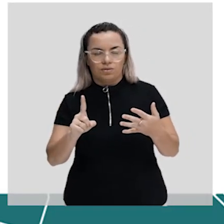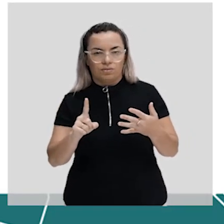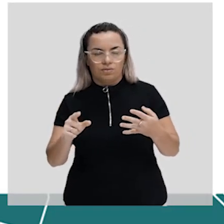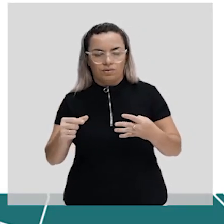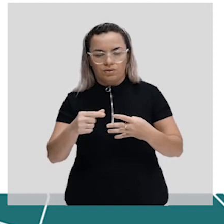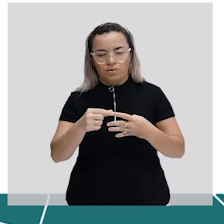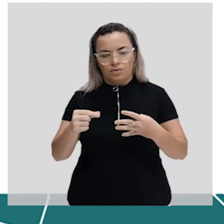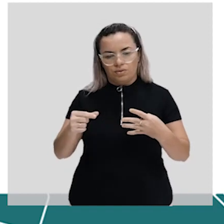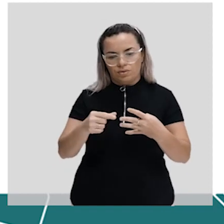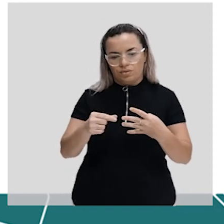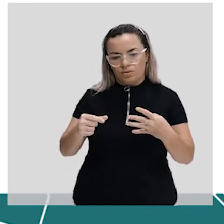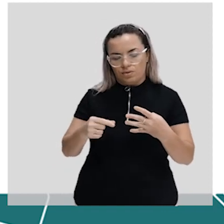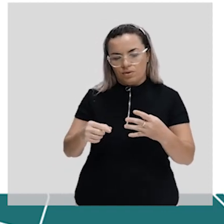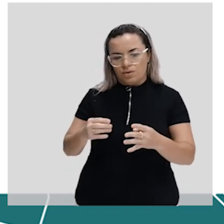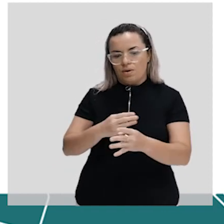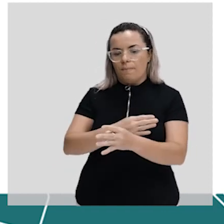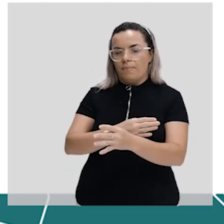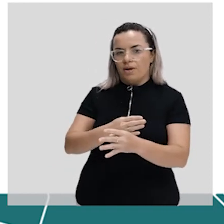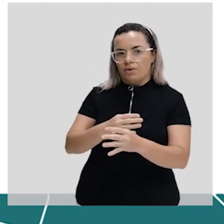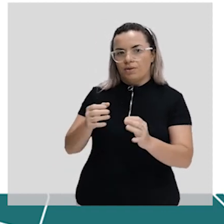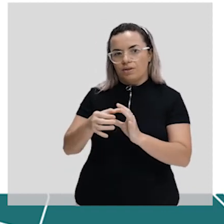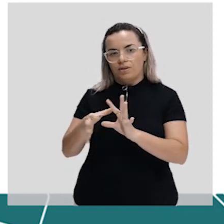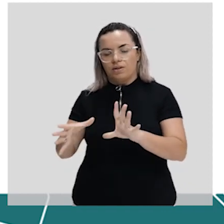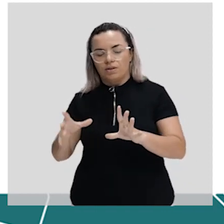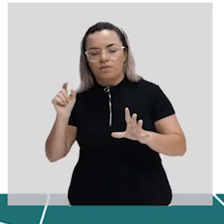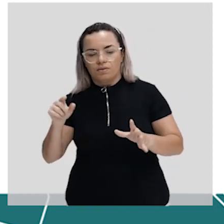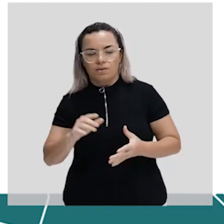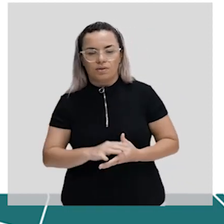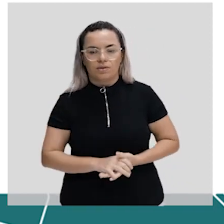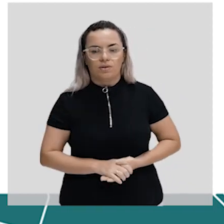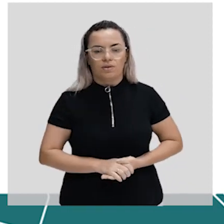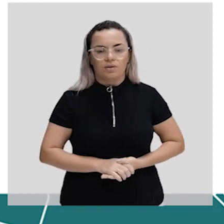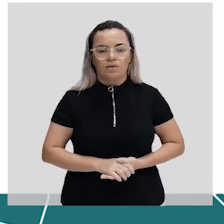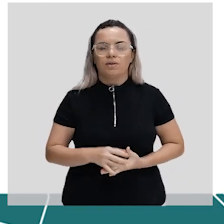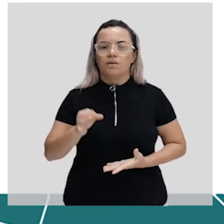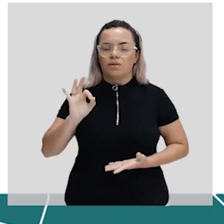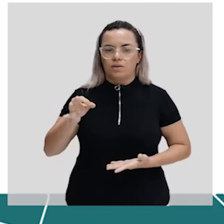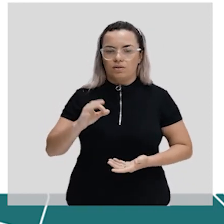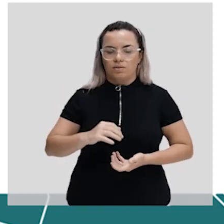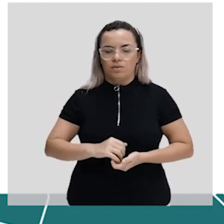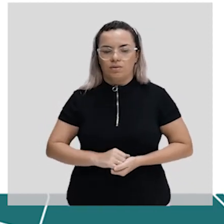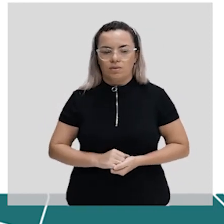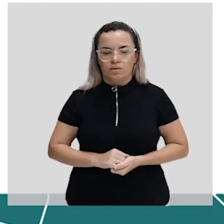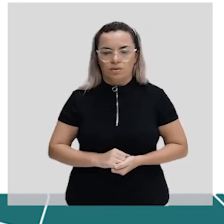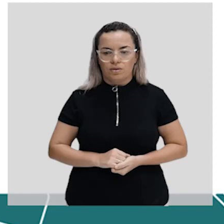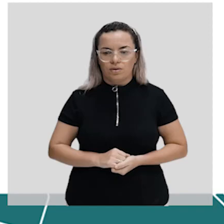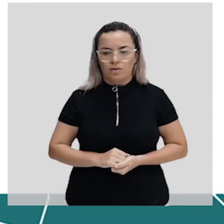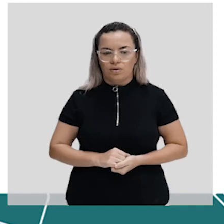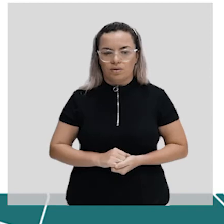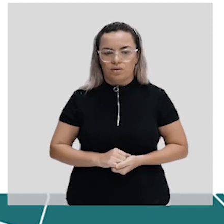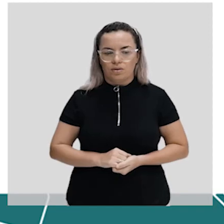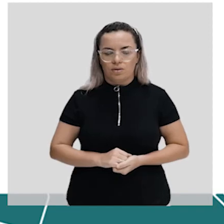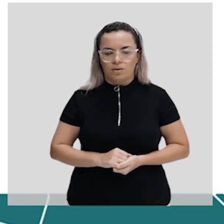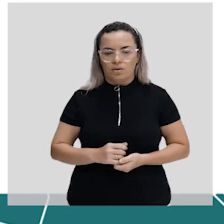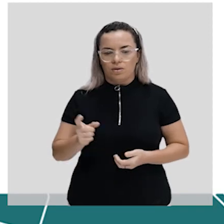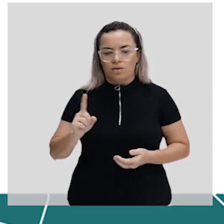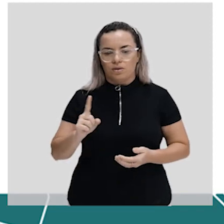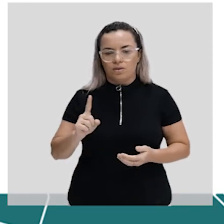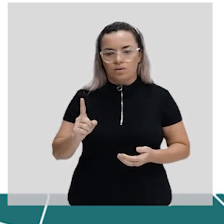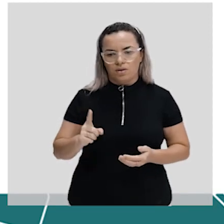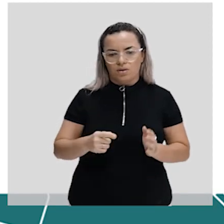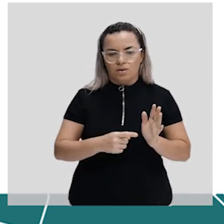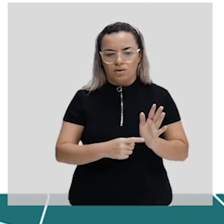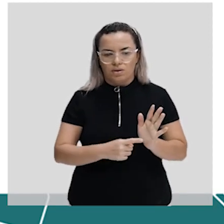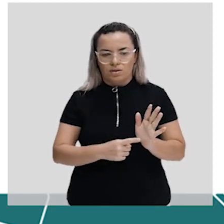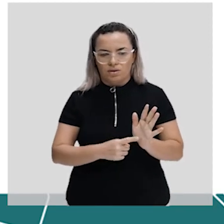brancos, tem versos com rimas? Tem. Certo? Agora, não apresentam aliterações e assonâncias? É